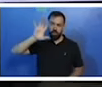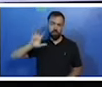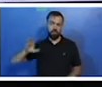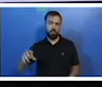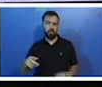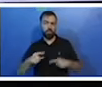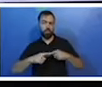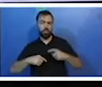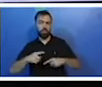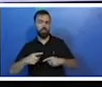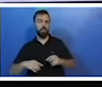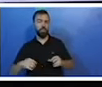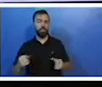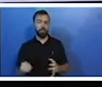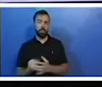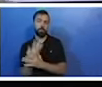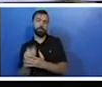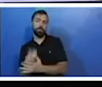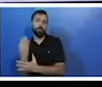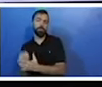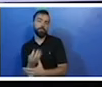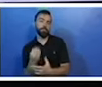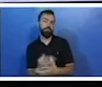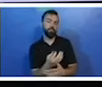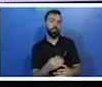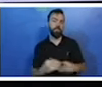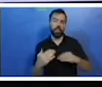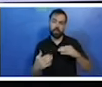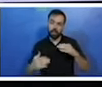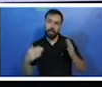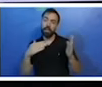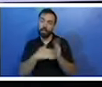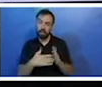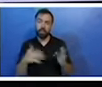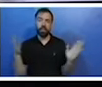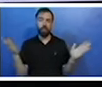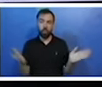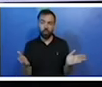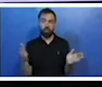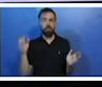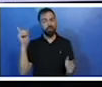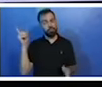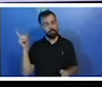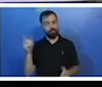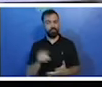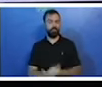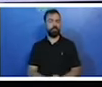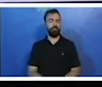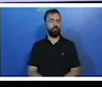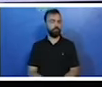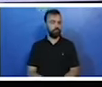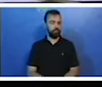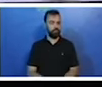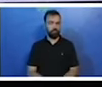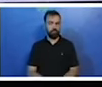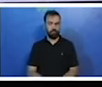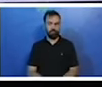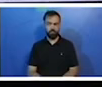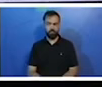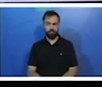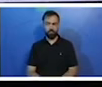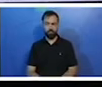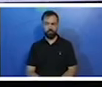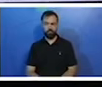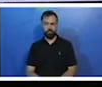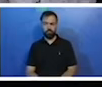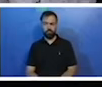acessórios foram sendo criados para dar o modelo, como a gente vê aqui, do skate mais moderno que a gente tem hoje, né? Que esse é o formato